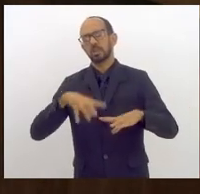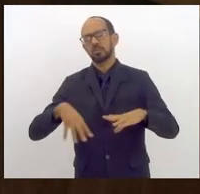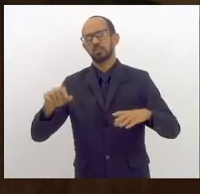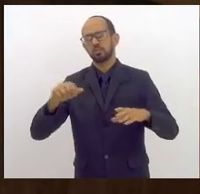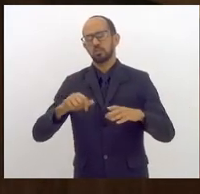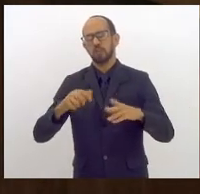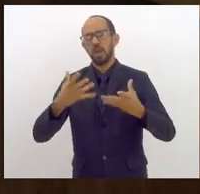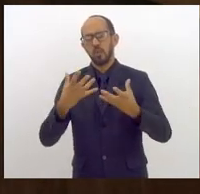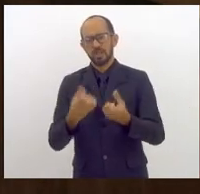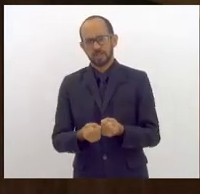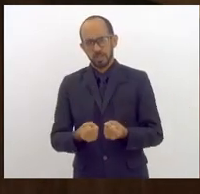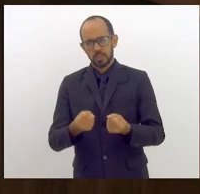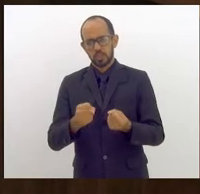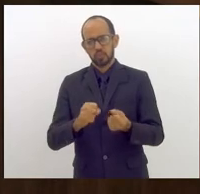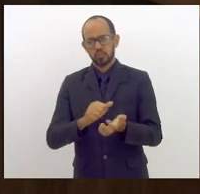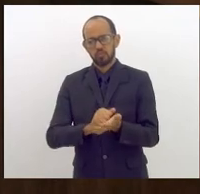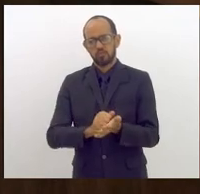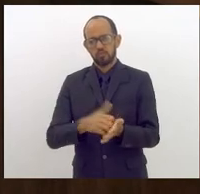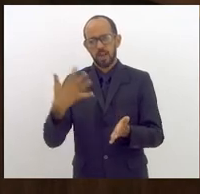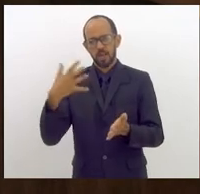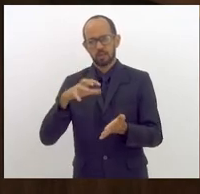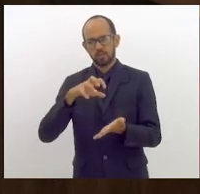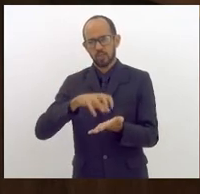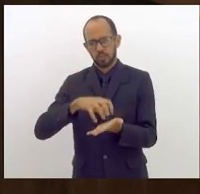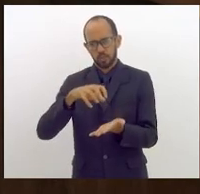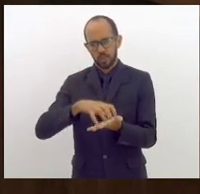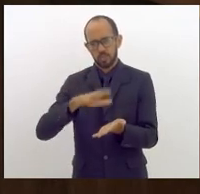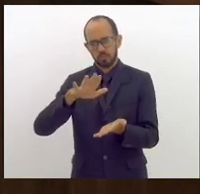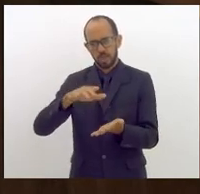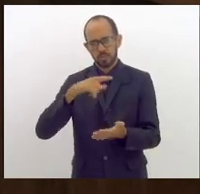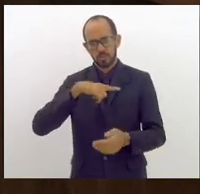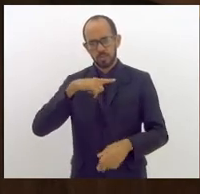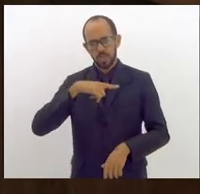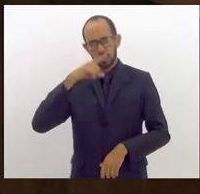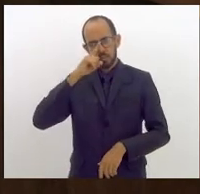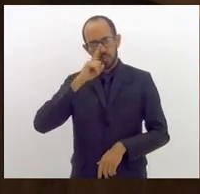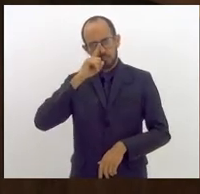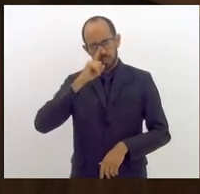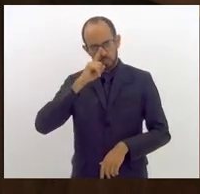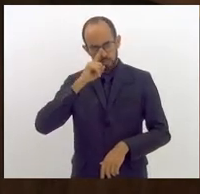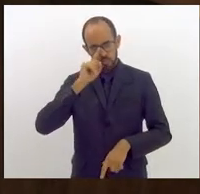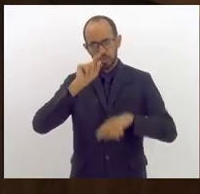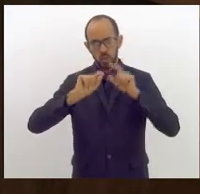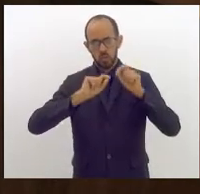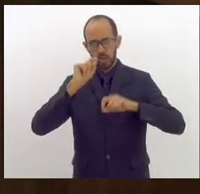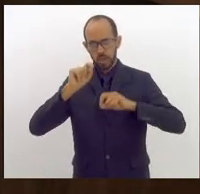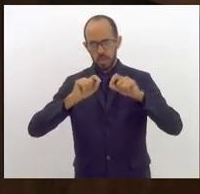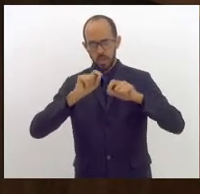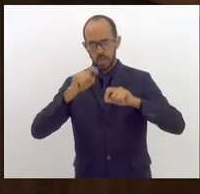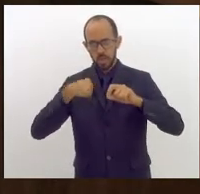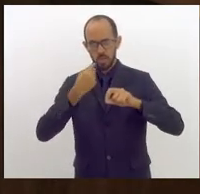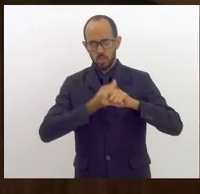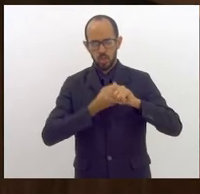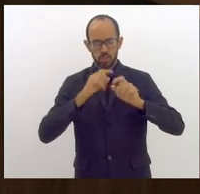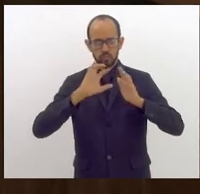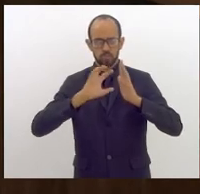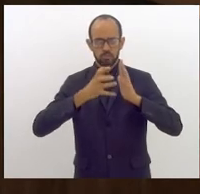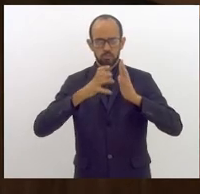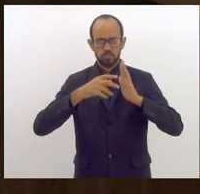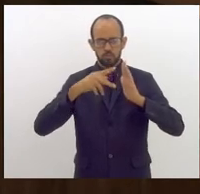setores da Universidade ali um precedente perigoso sendo aberto Nossa bancada do pessoal aqui sempre